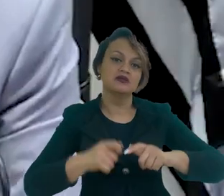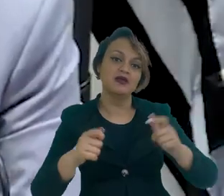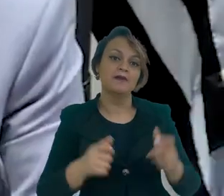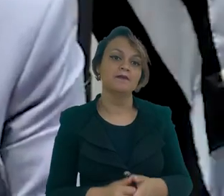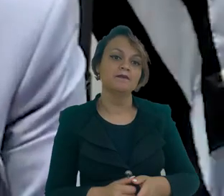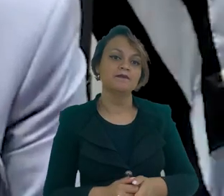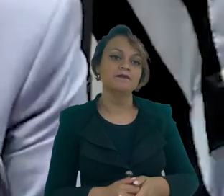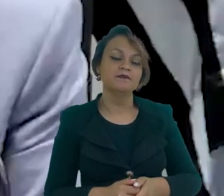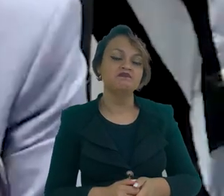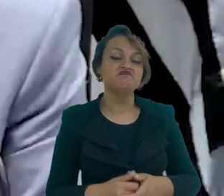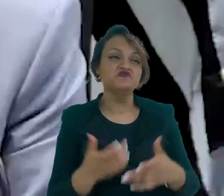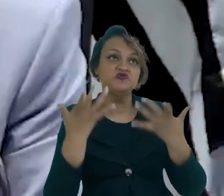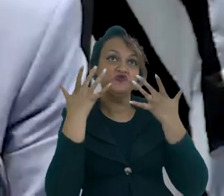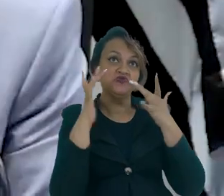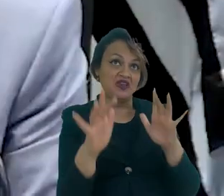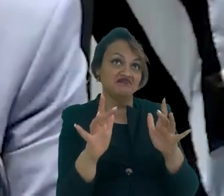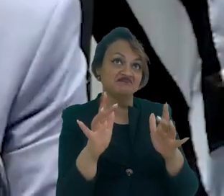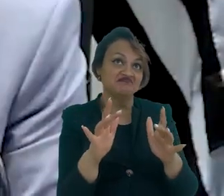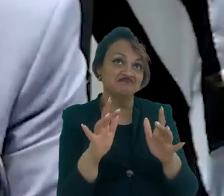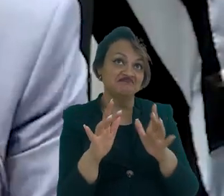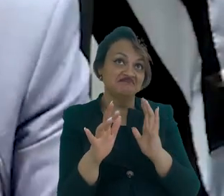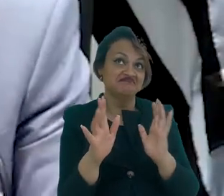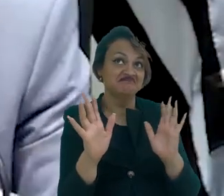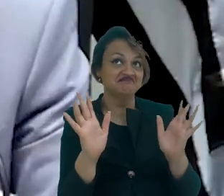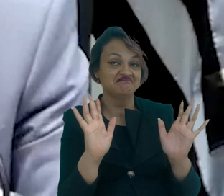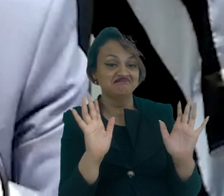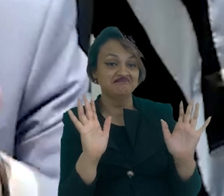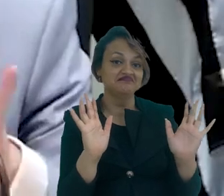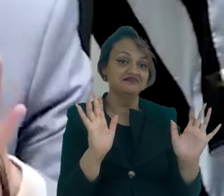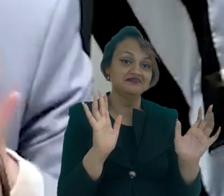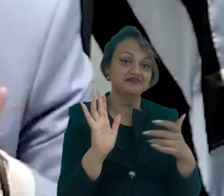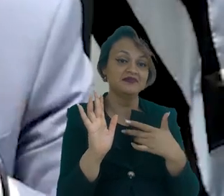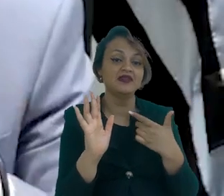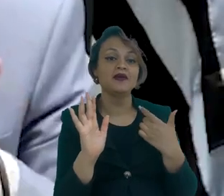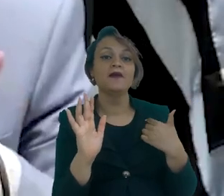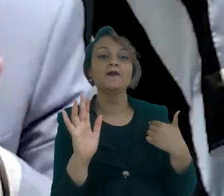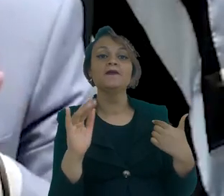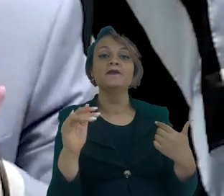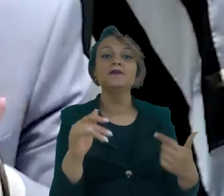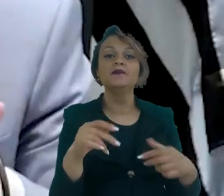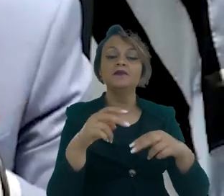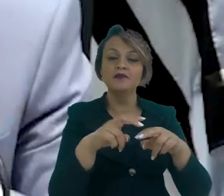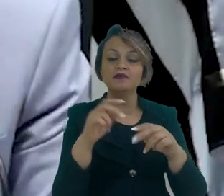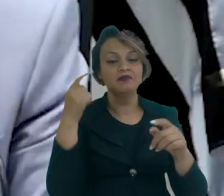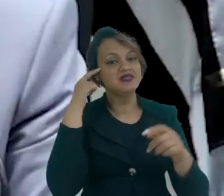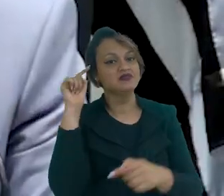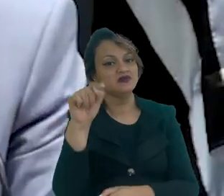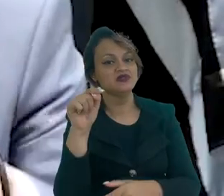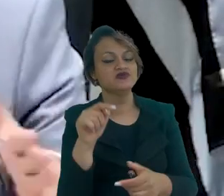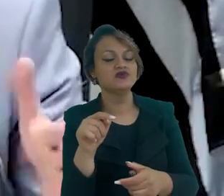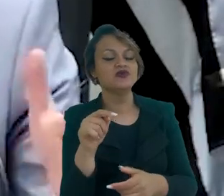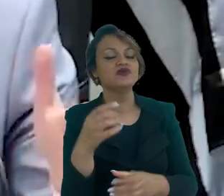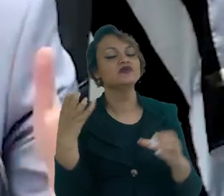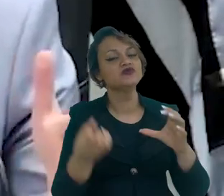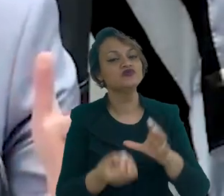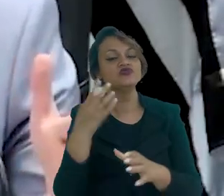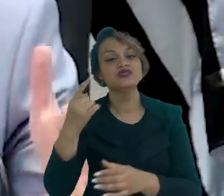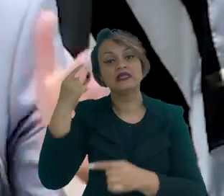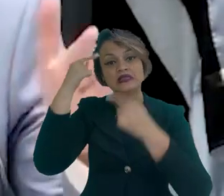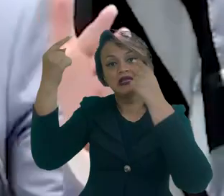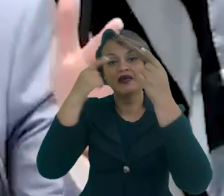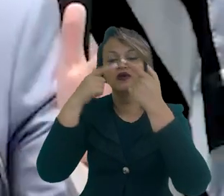dá mais autonomia em algum sentido não sei eu acho que nós temos que ter um pouco de cuidado nesse sentido